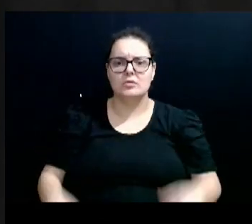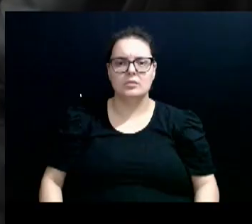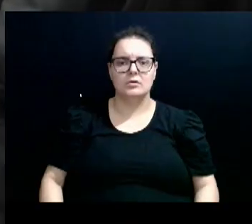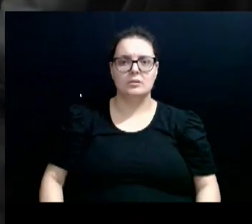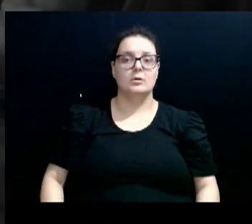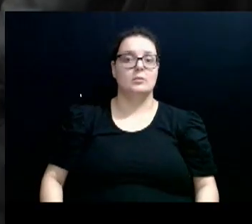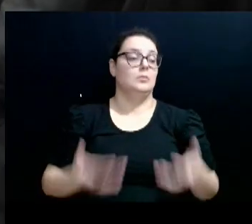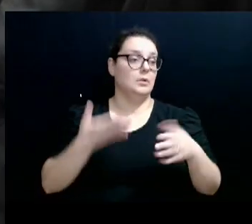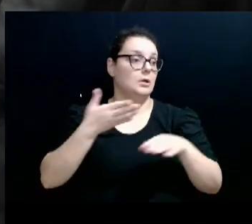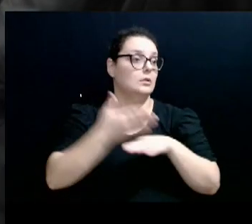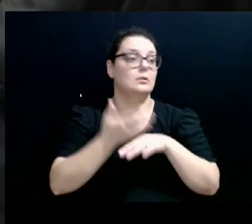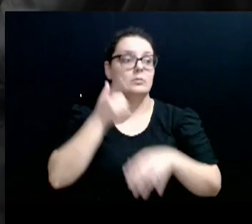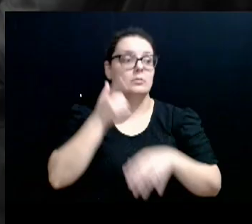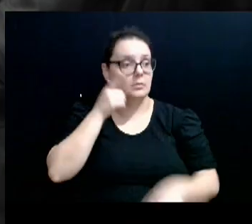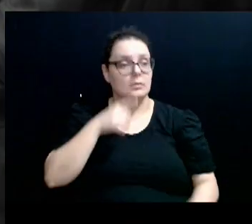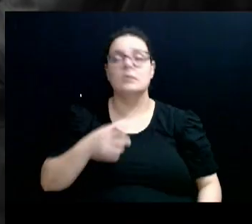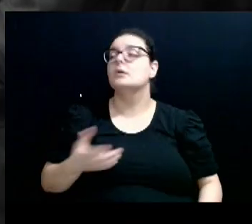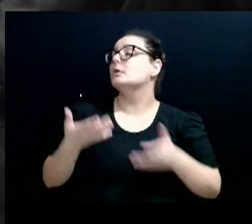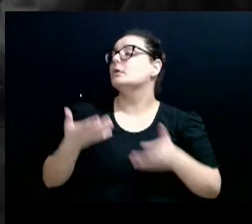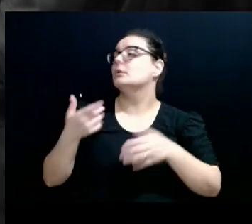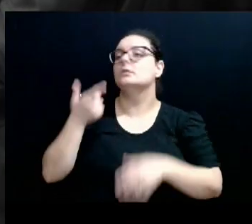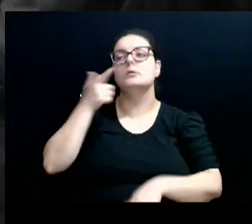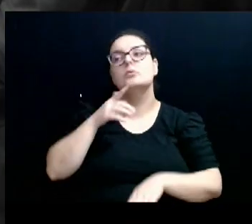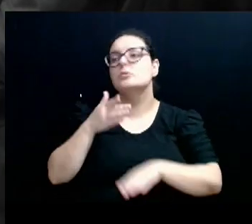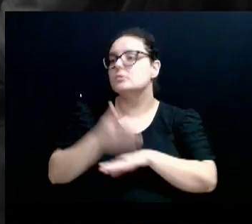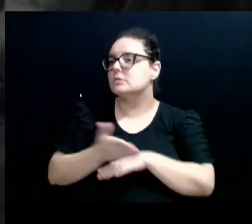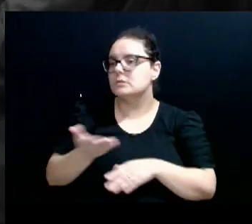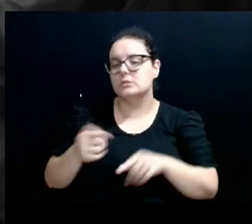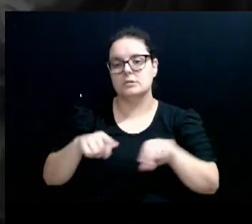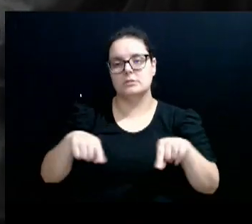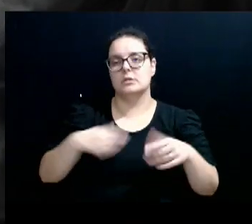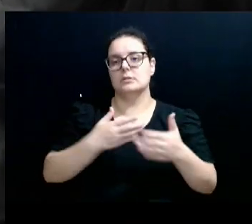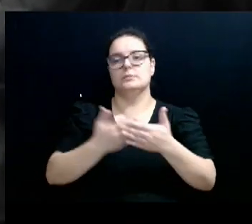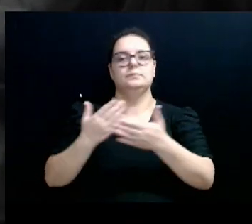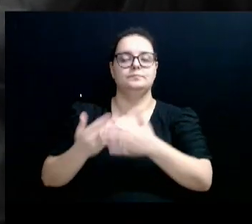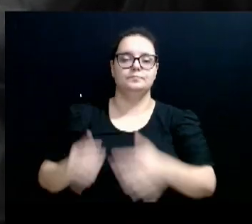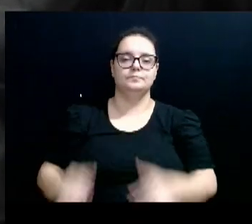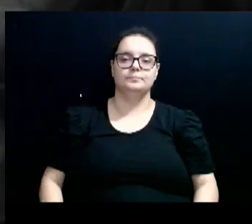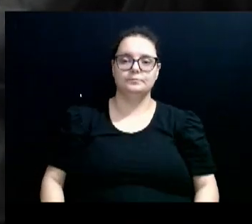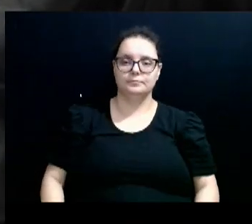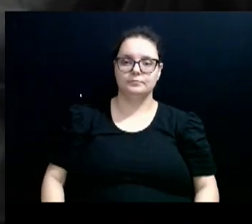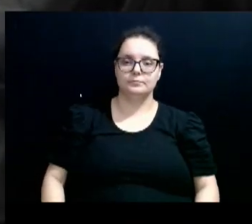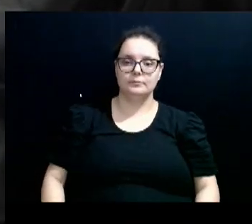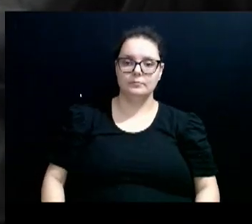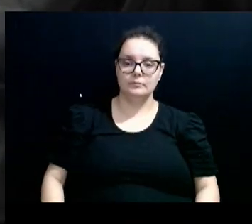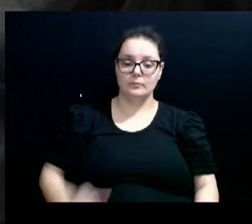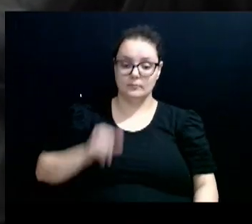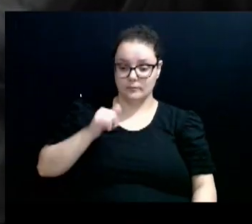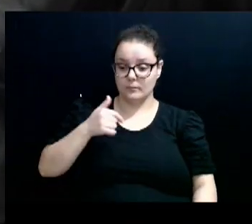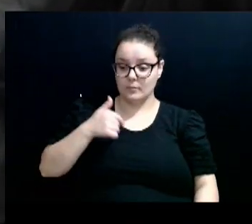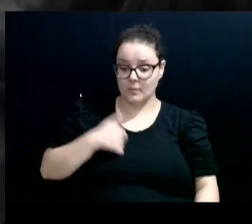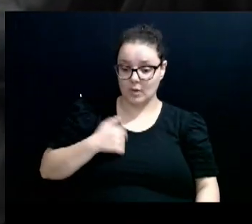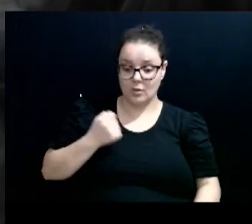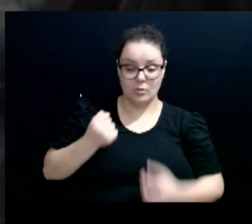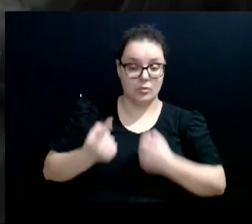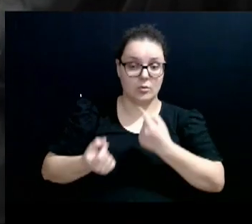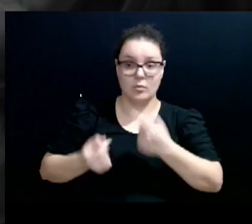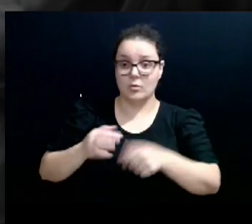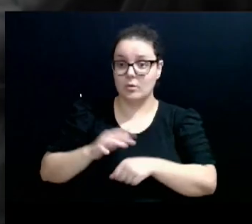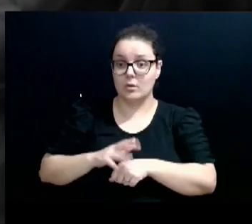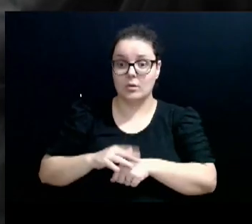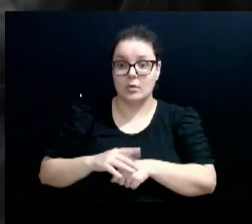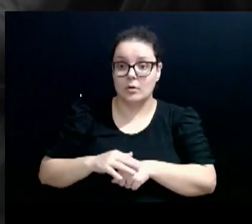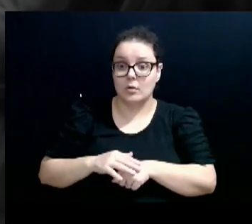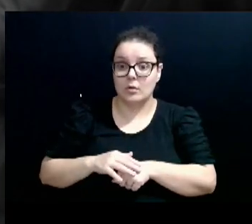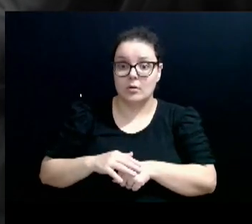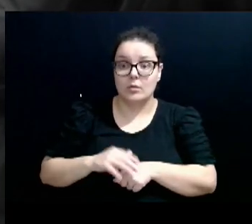conseguia. Mas não conseguia mais entrar na sala de aula. E ela falava assim, eu estou com alguma doença, mas isso não tem